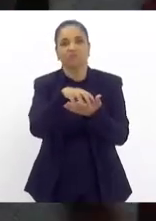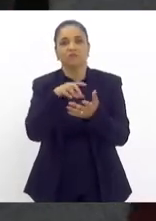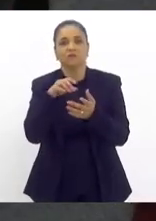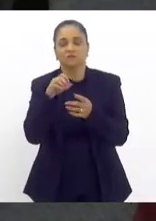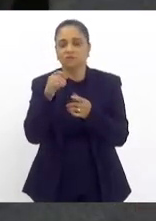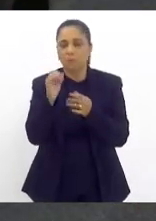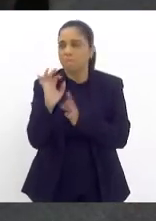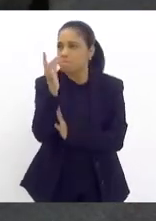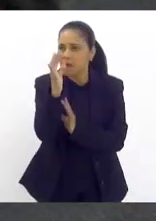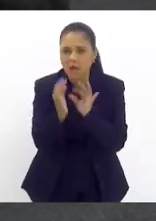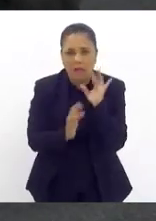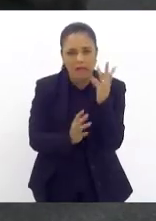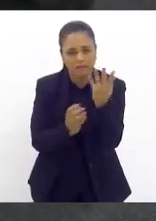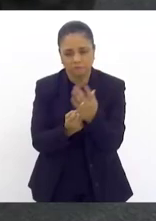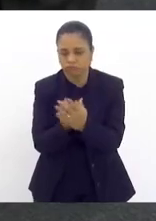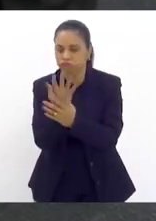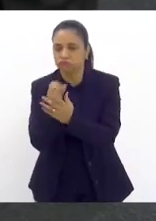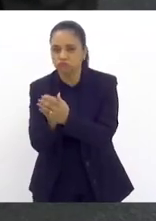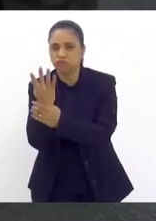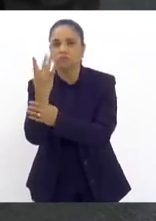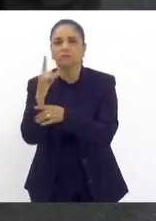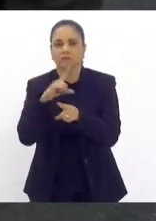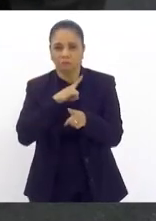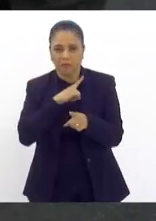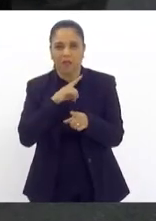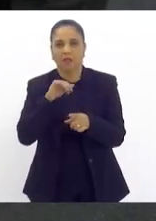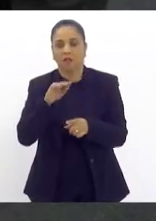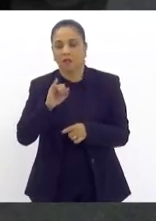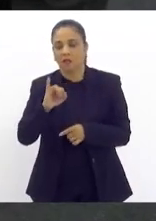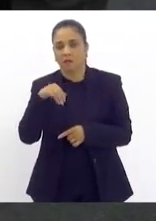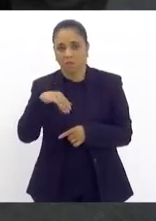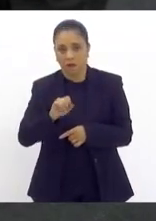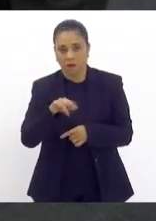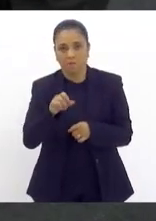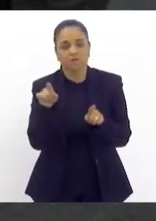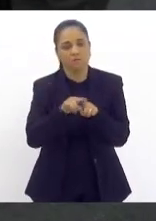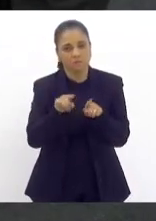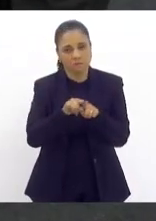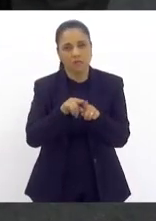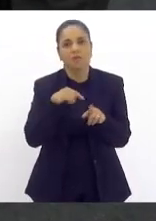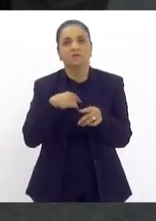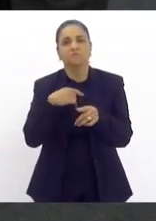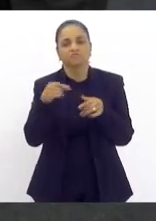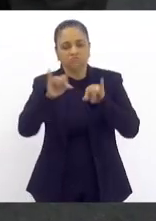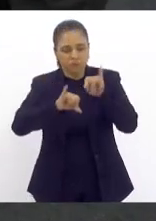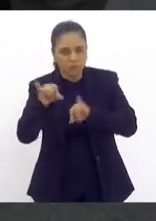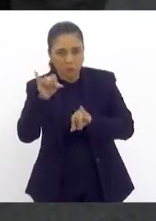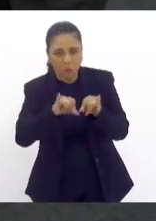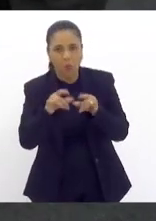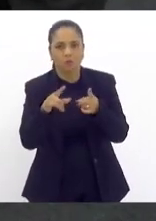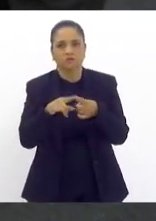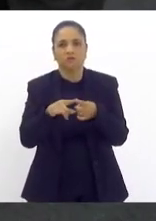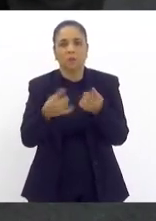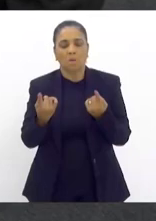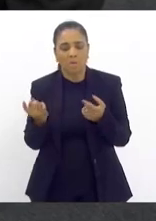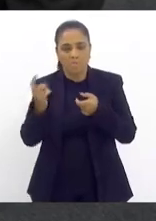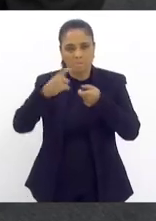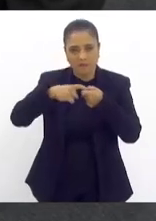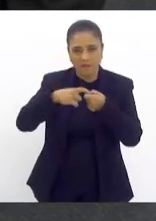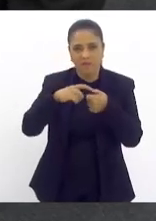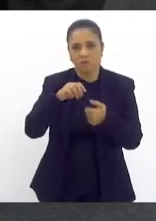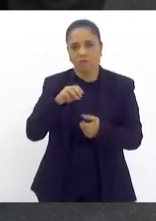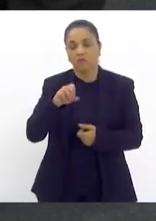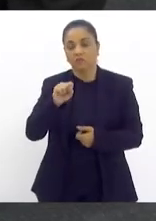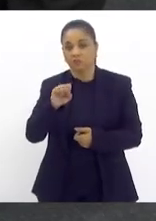plantas e da Embrapa Solos, uma planta piloto para o desenvolvimento de produtos biotecnológicos, laboratório em parceria com a Shell, e um